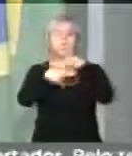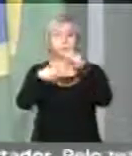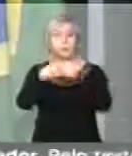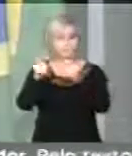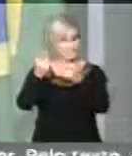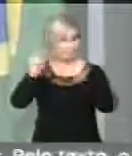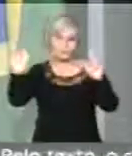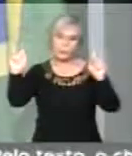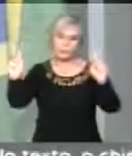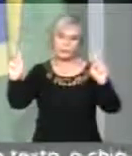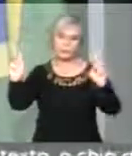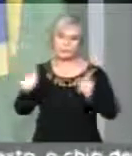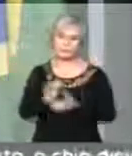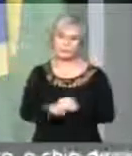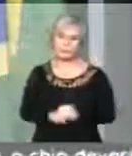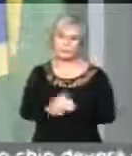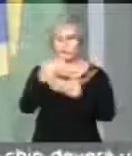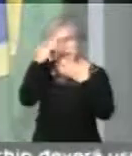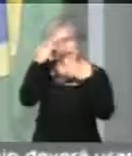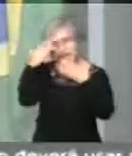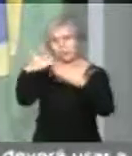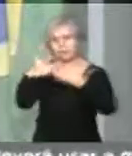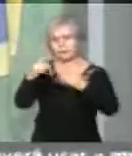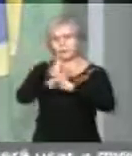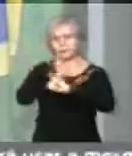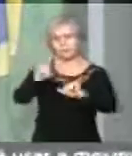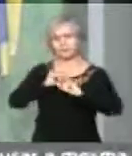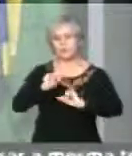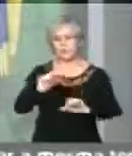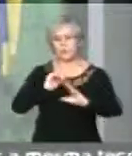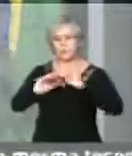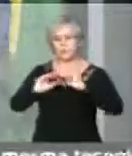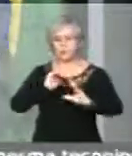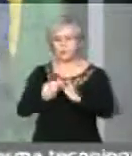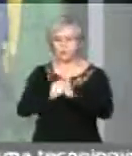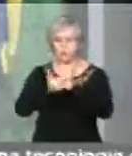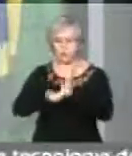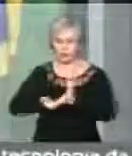senhor presidente, agradeço e peço que conste nos anais da casa e na voz. Obrigado. Salve, Benedito.